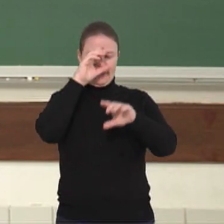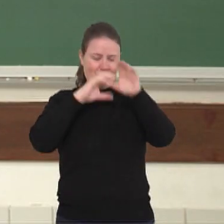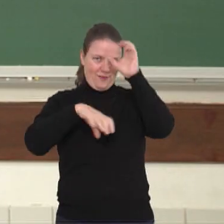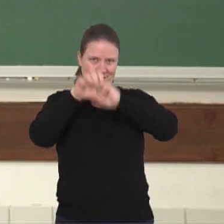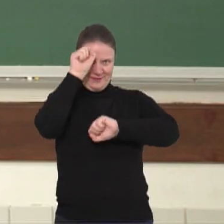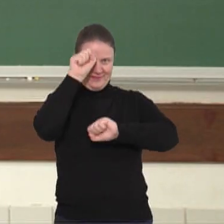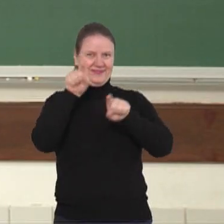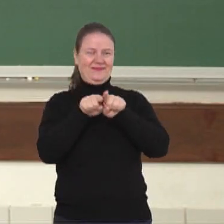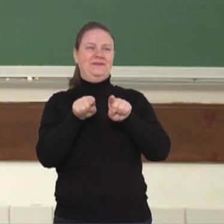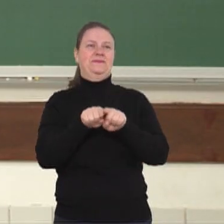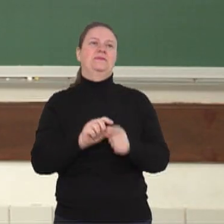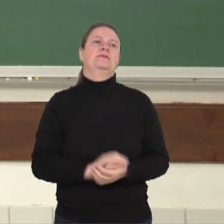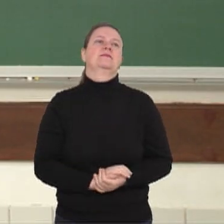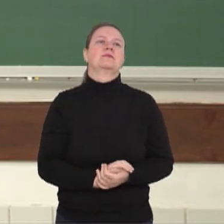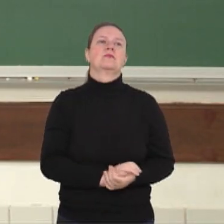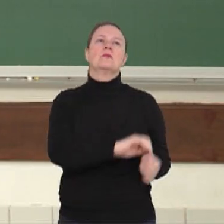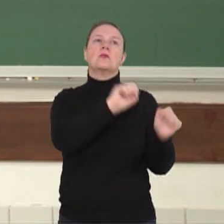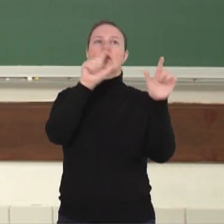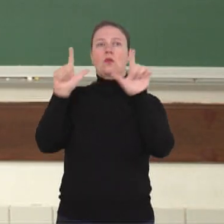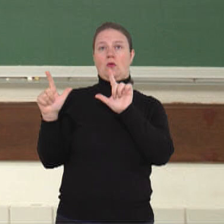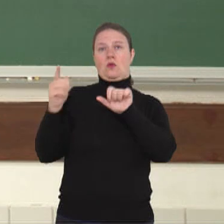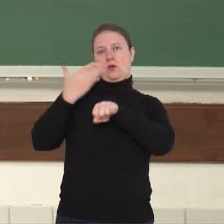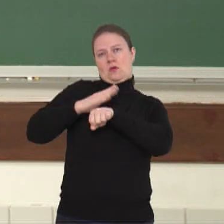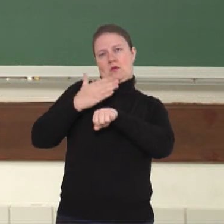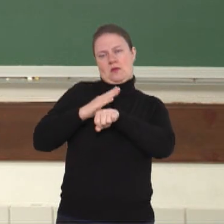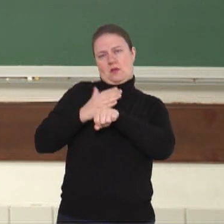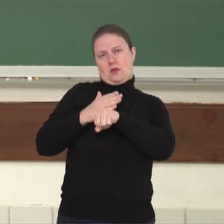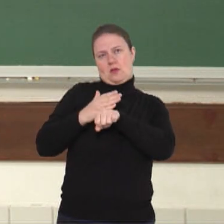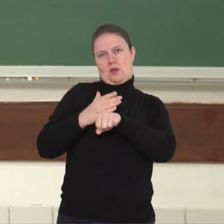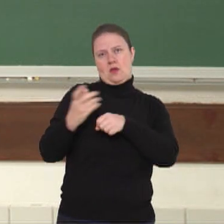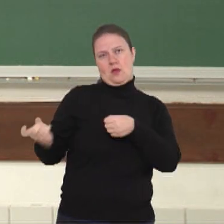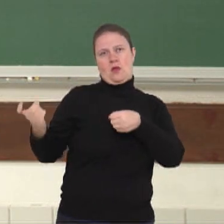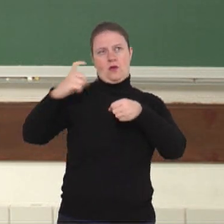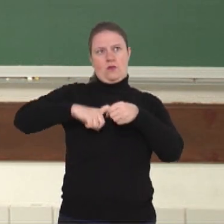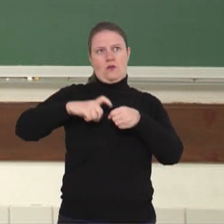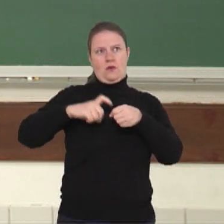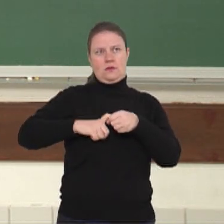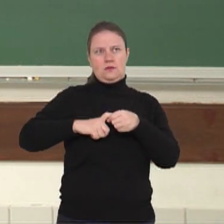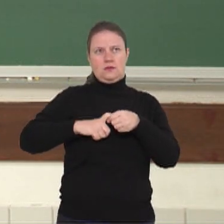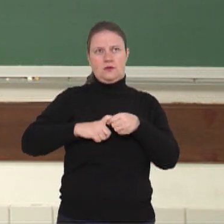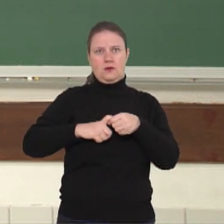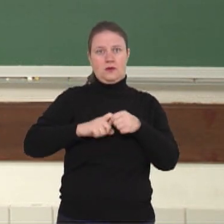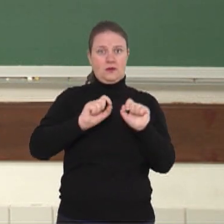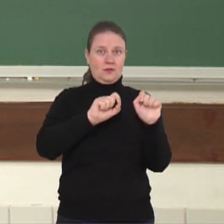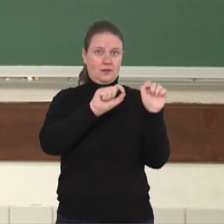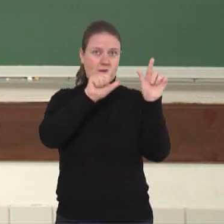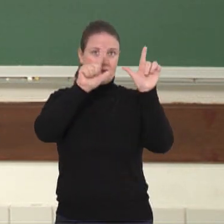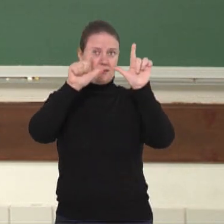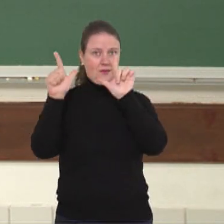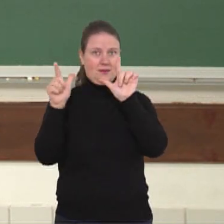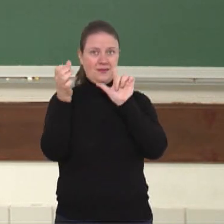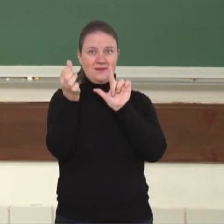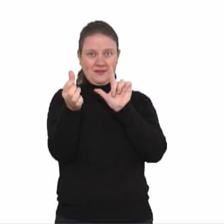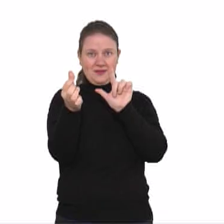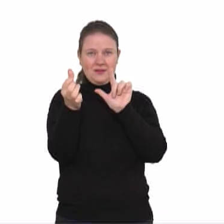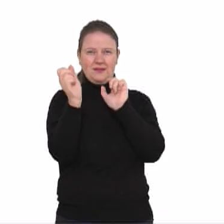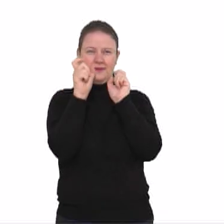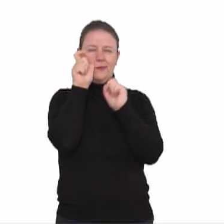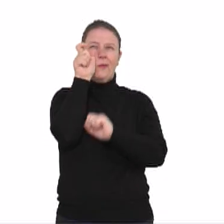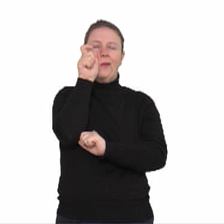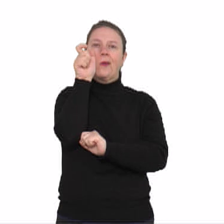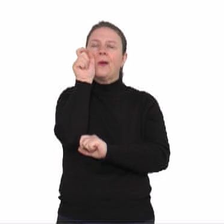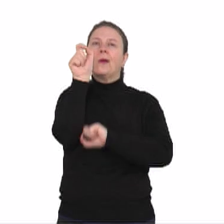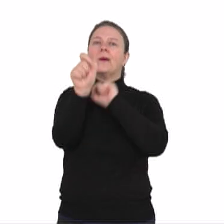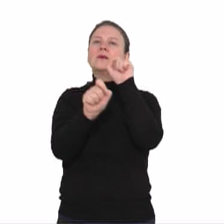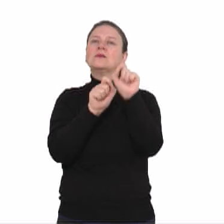Ok, agora vamos para mais um exercício. Eu vou voltar no slide 6. E eu quero que você observe. Bom, o que